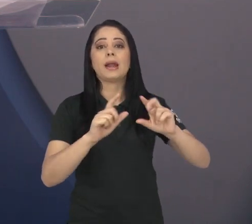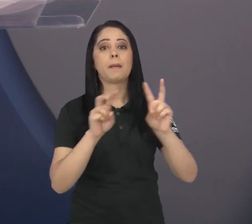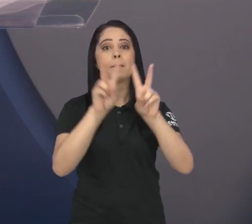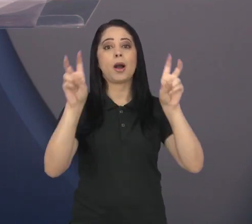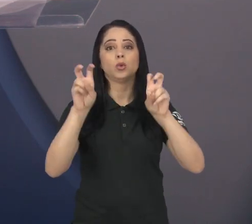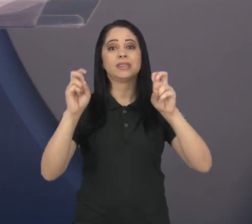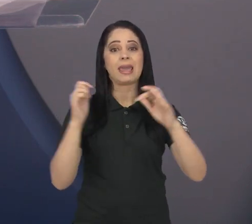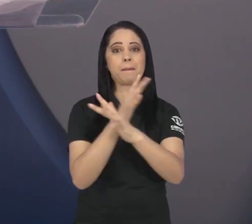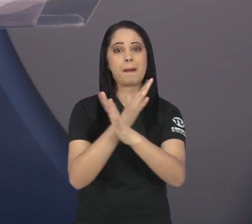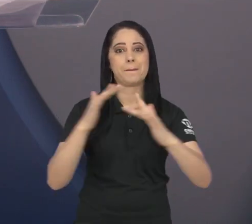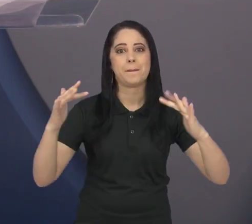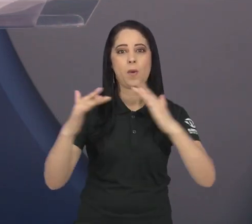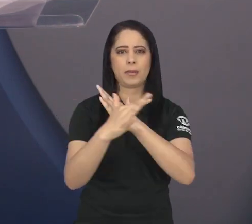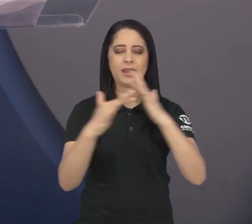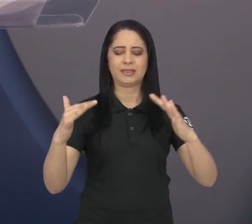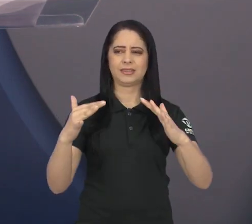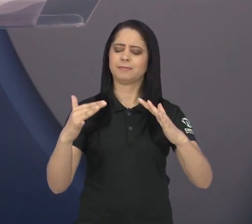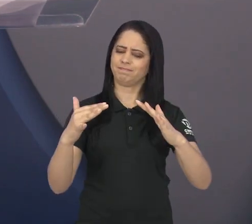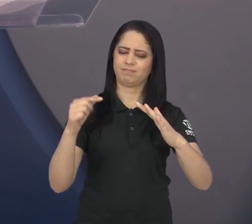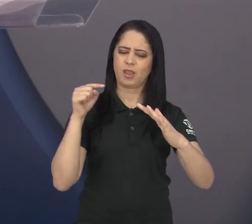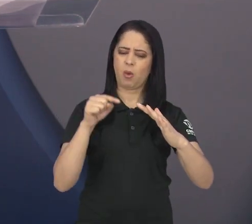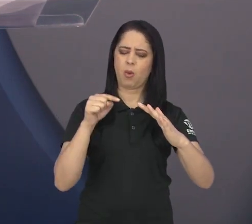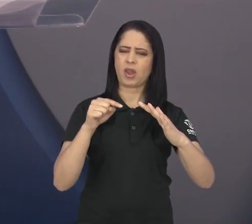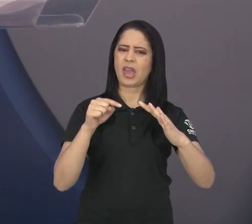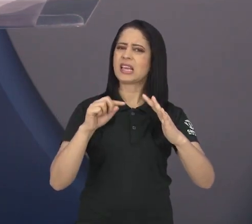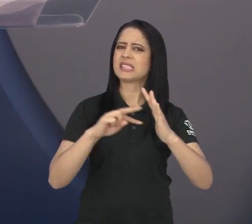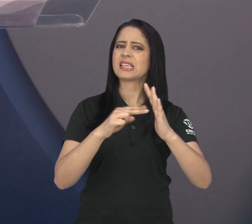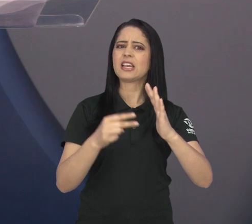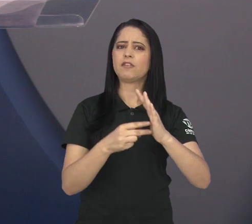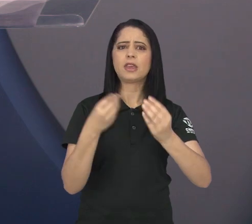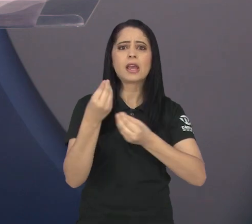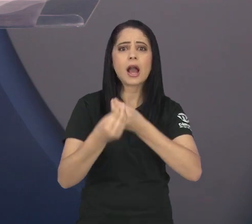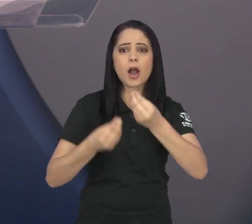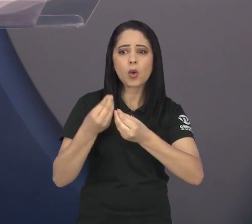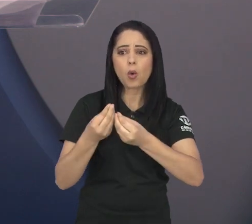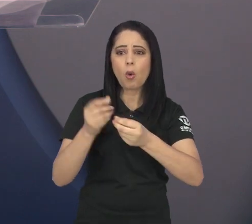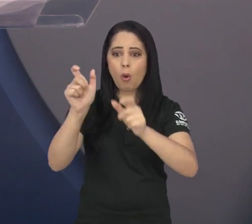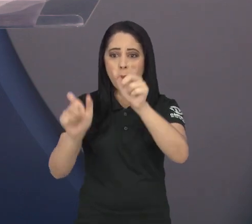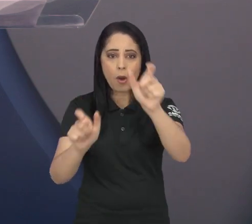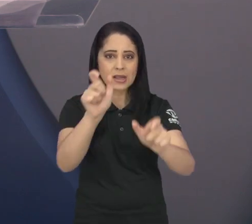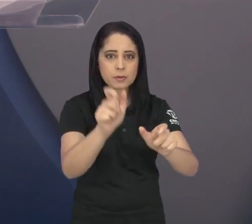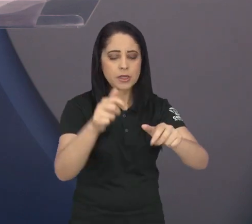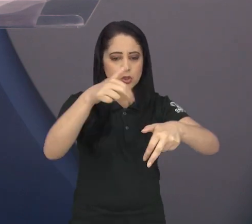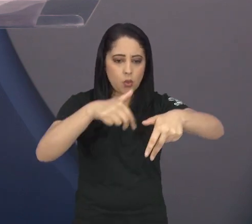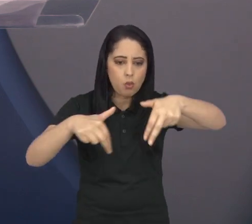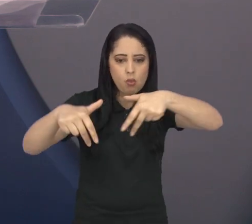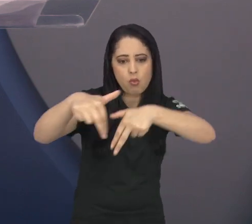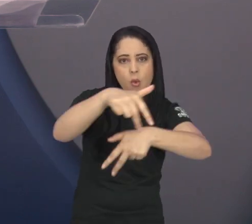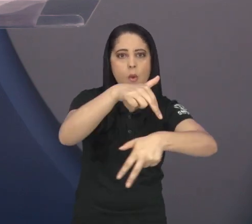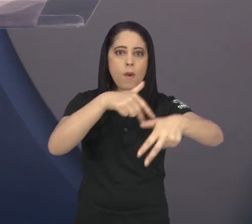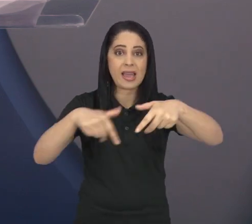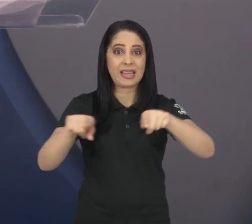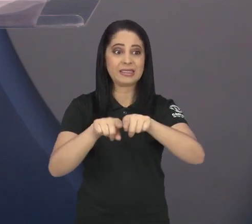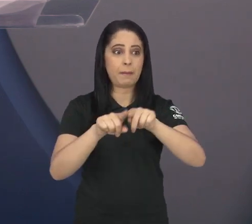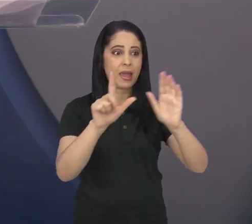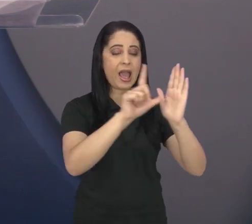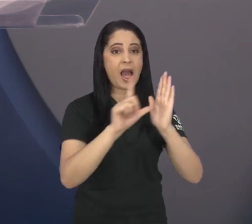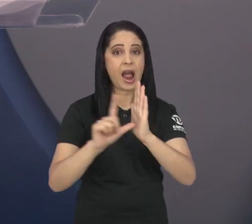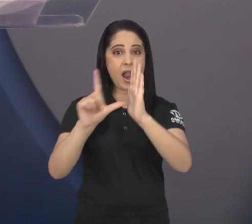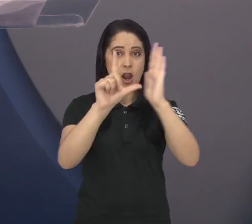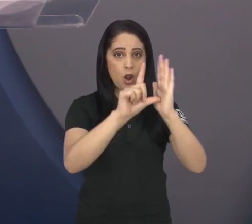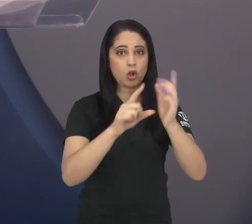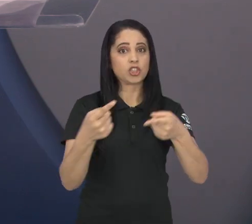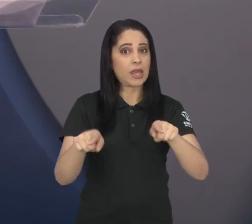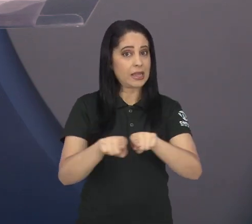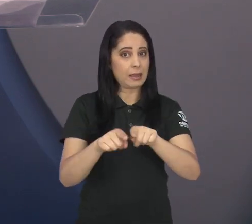mobilidade urbana pensar em mobilidade vai levar em conta como ela afetará o ir e vir das pessoas os comércios e